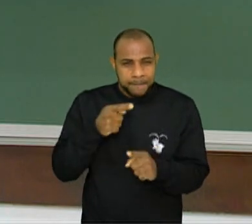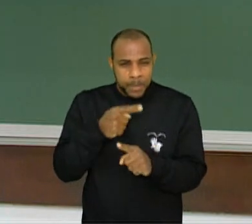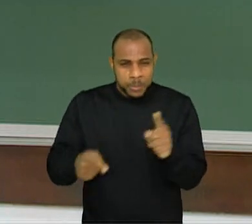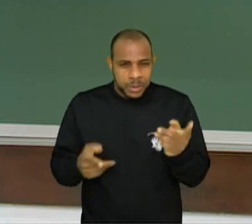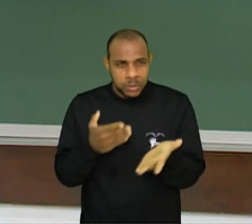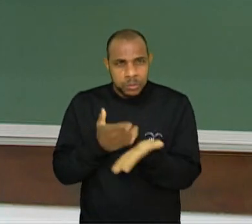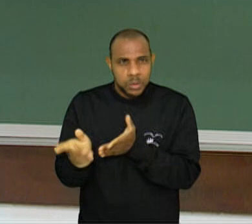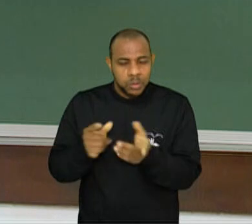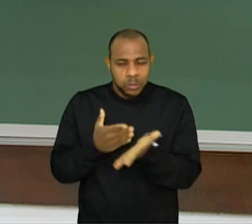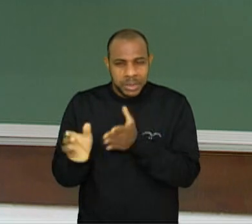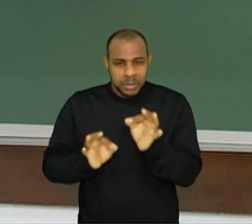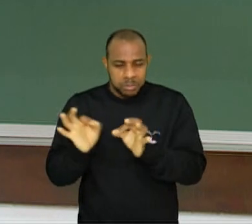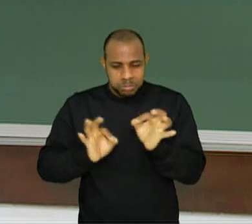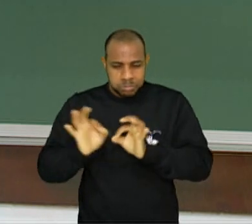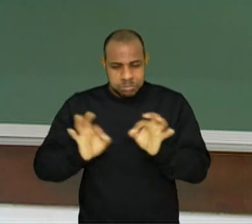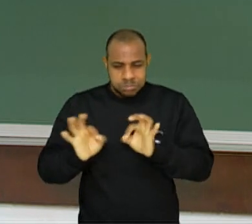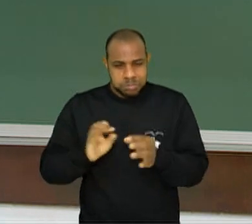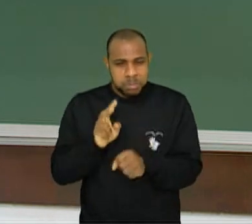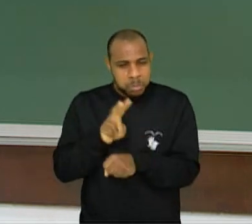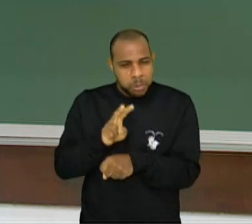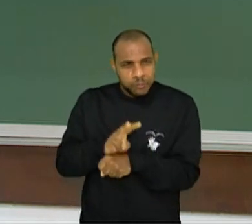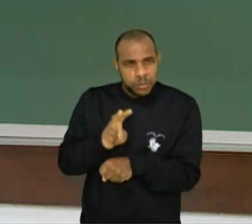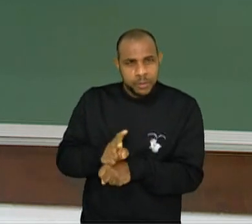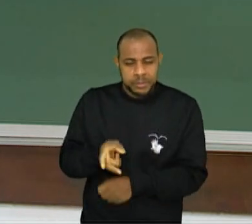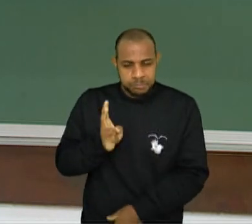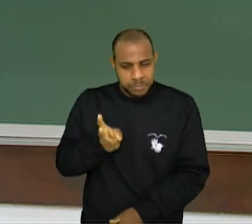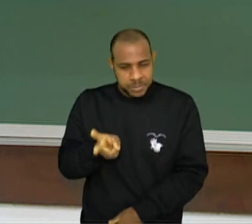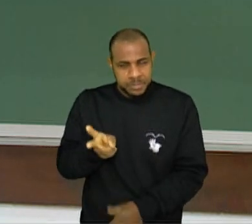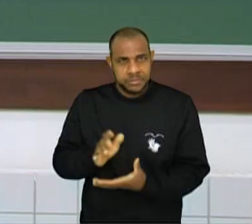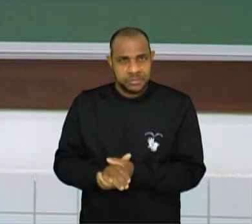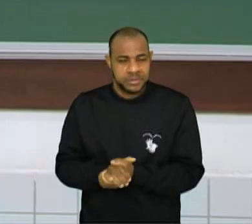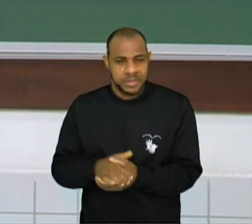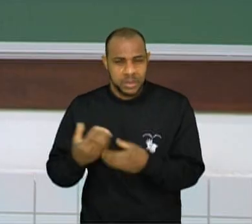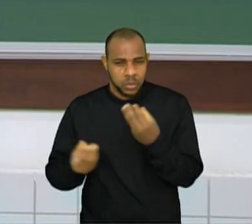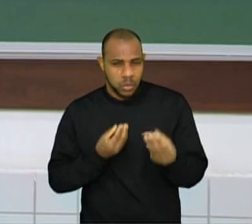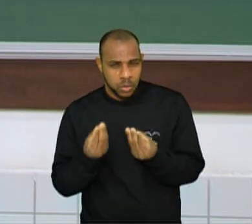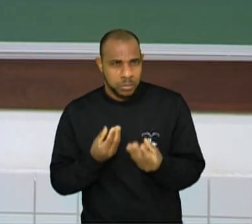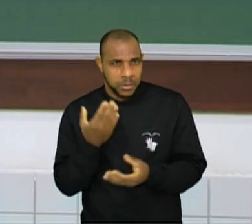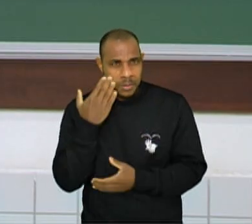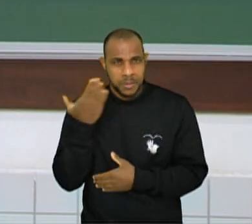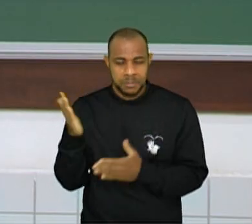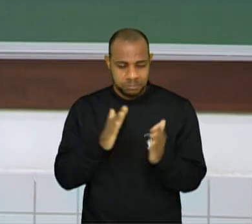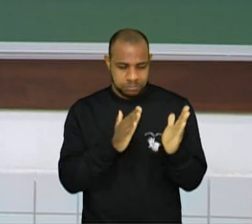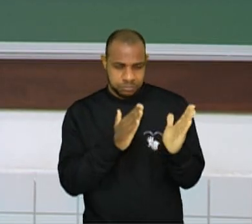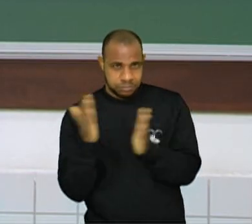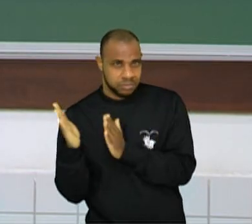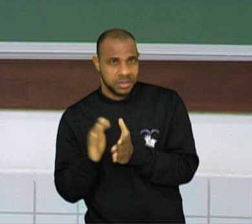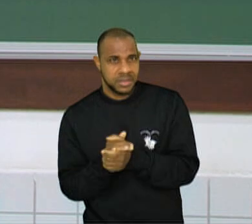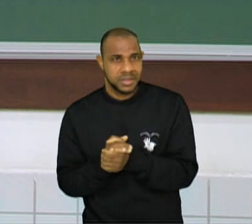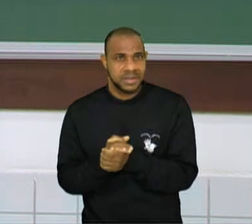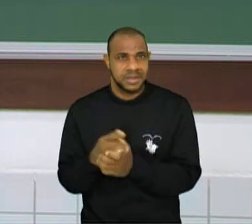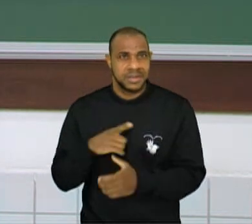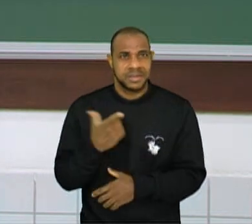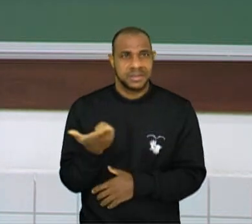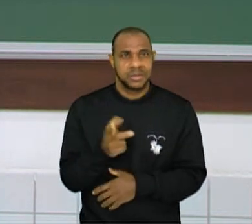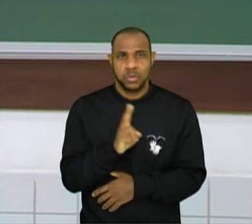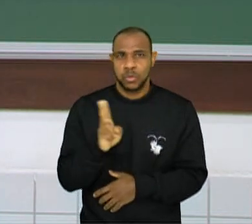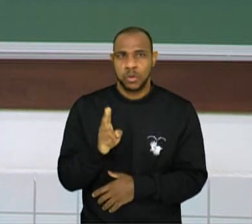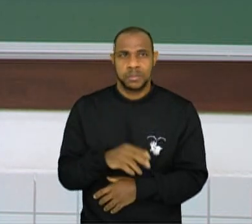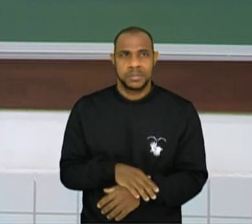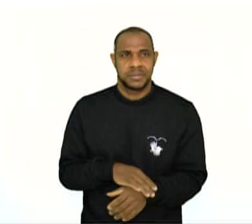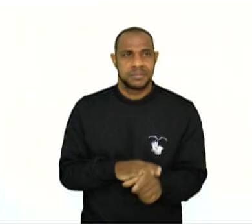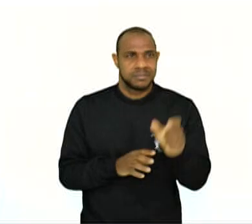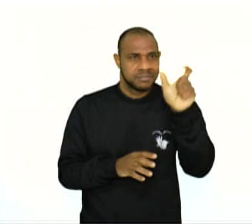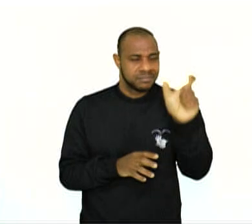um plano provisório, se torna permanente por 21 anos, é o que a gente analisa na sequência. Okay? Então, por enquanto, você tem lá os nomes. O